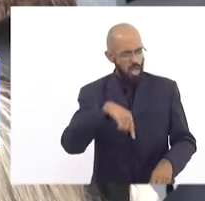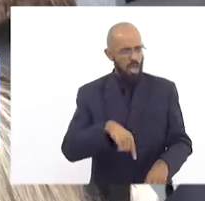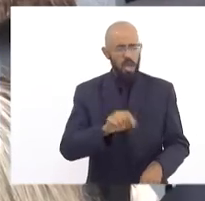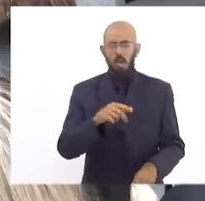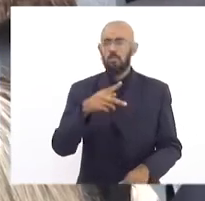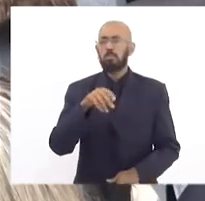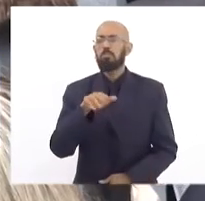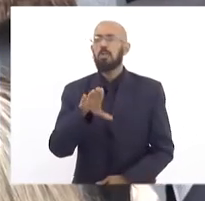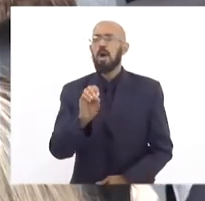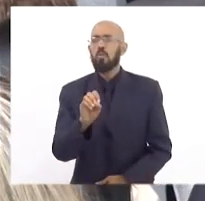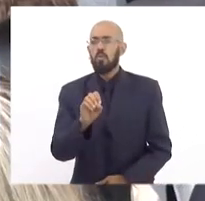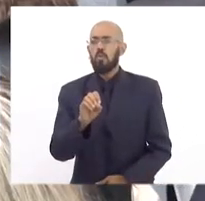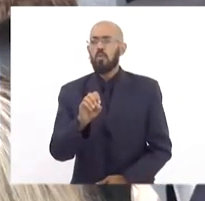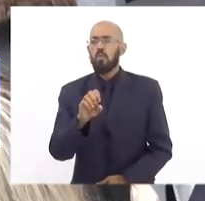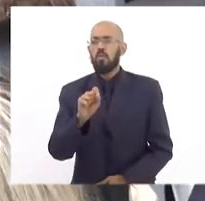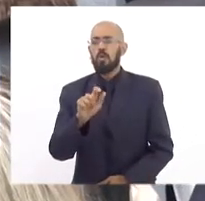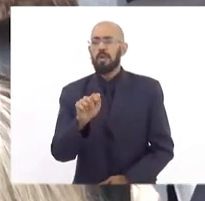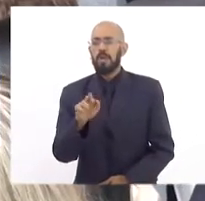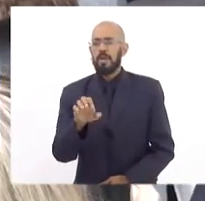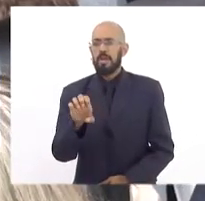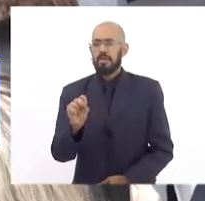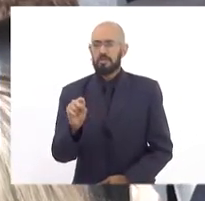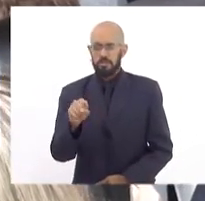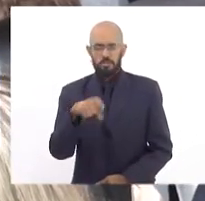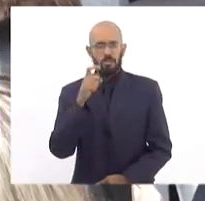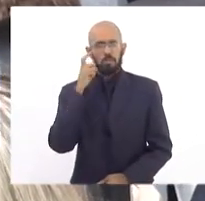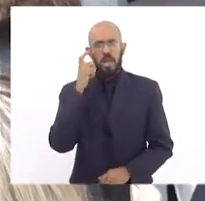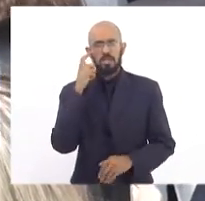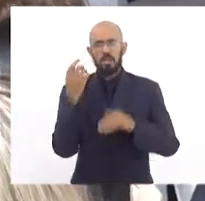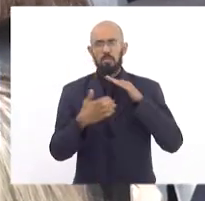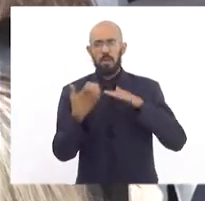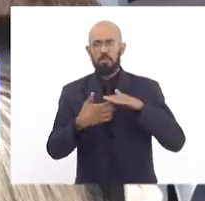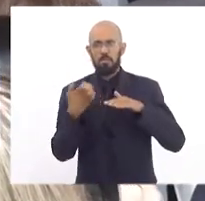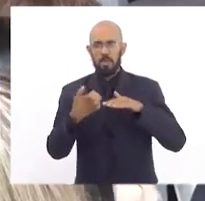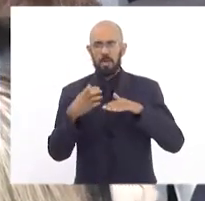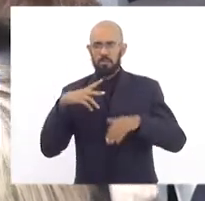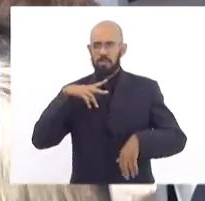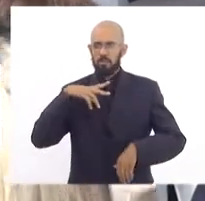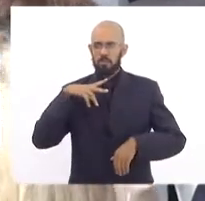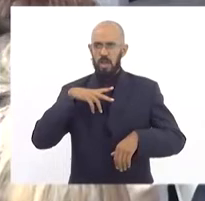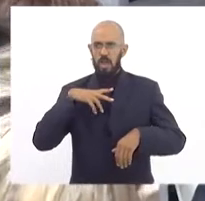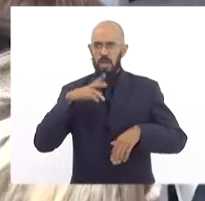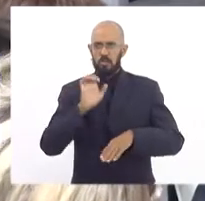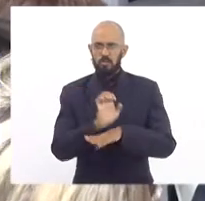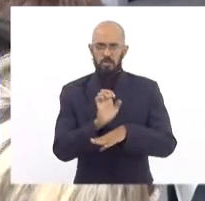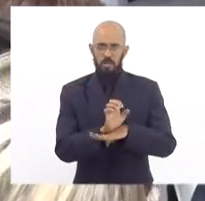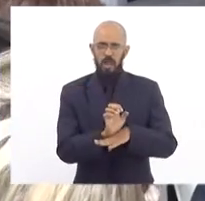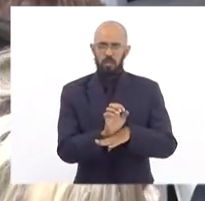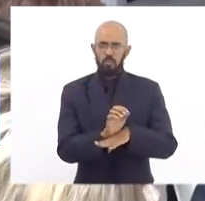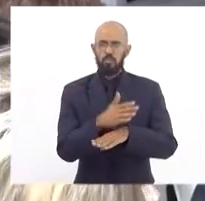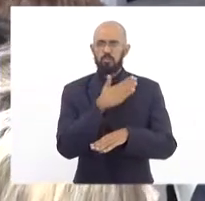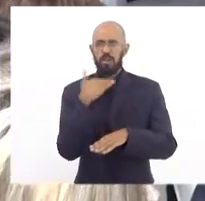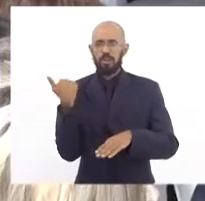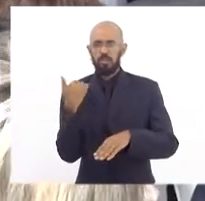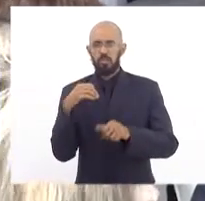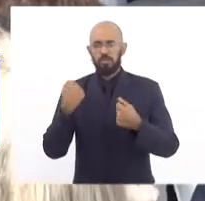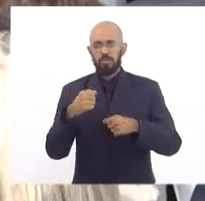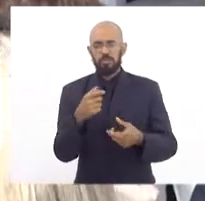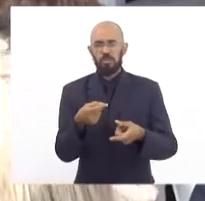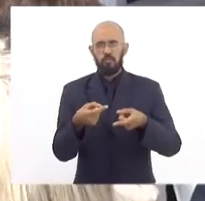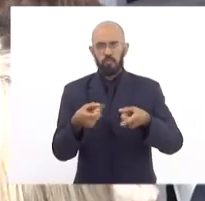pensa que, como uma empresa privada, que o Estado faliu, tem que vender o passivo, o ativo para pagar o